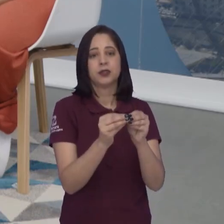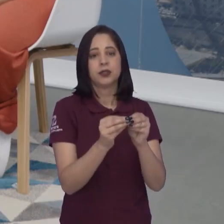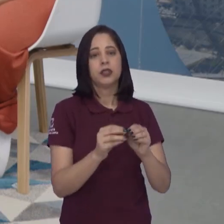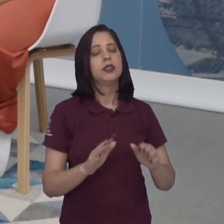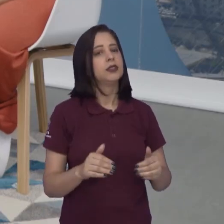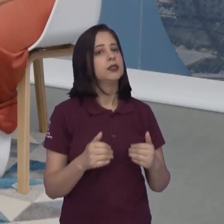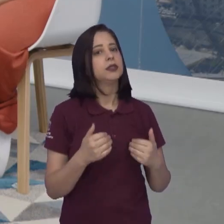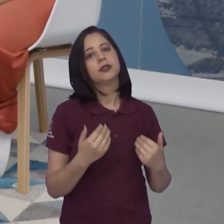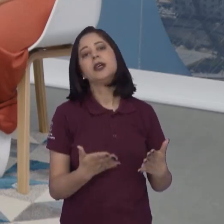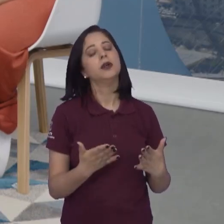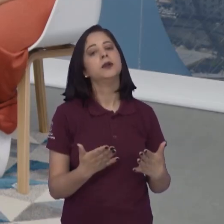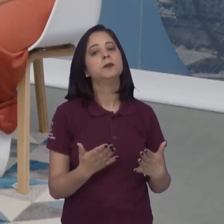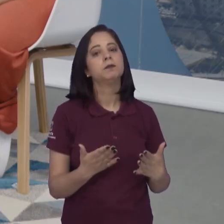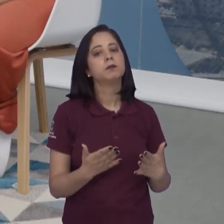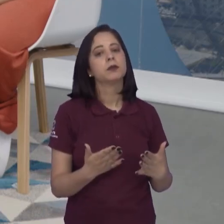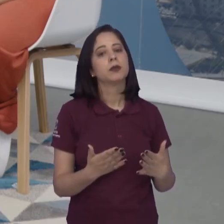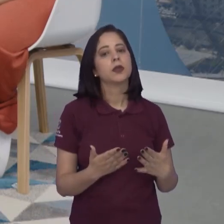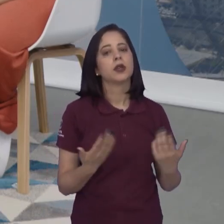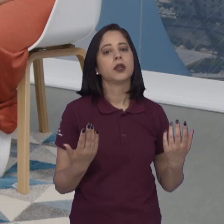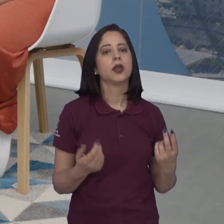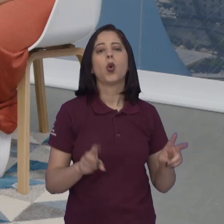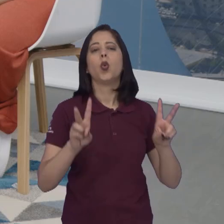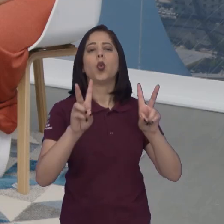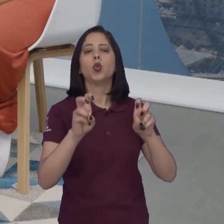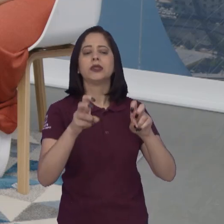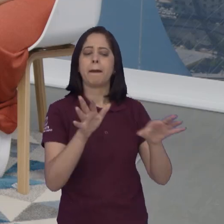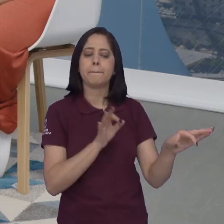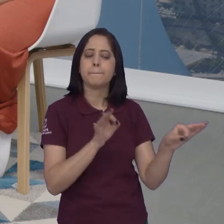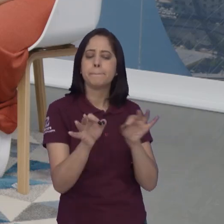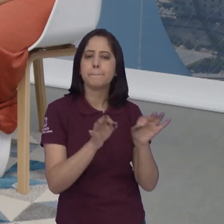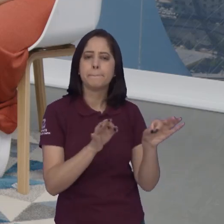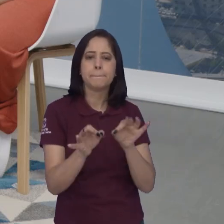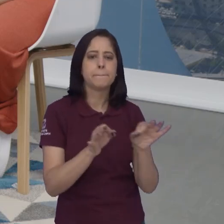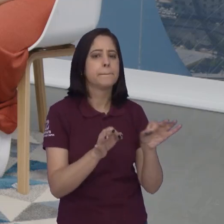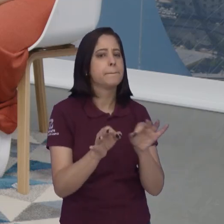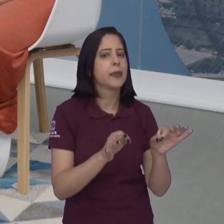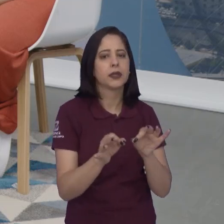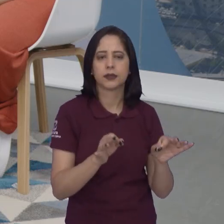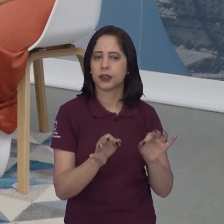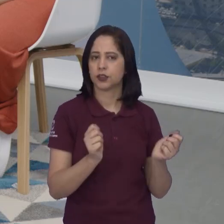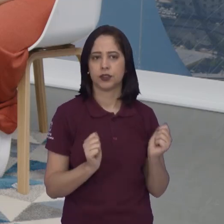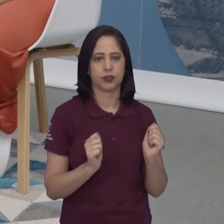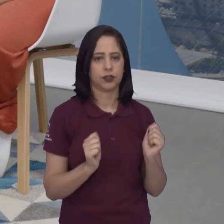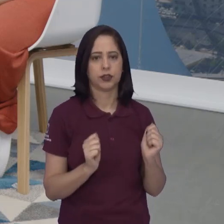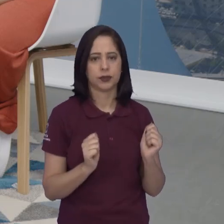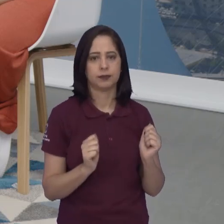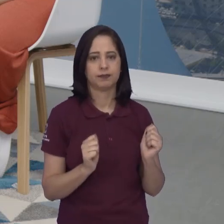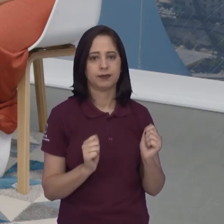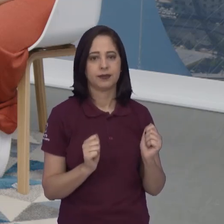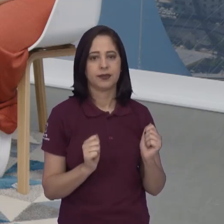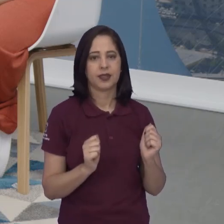Então, acho que o grande conceito é quando a gente fala de planejamento geral, né? E que não tem como